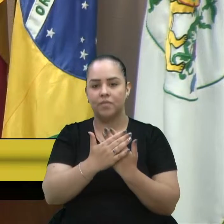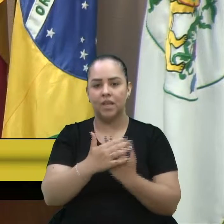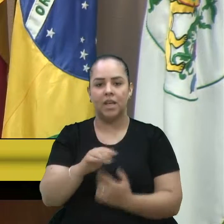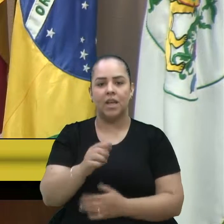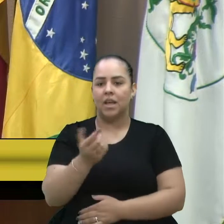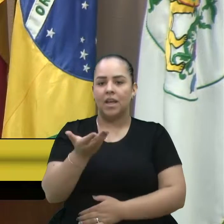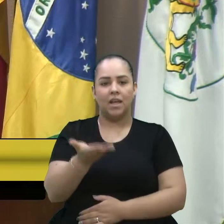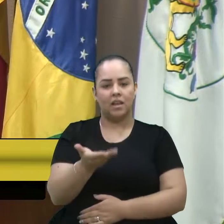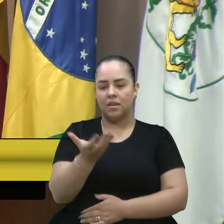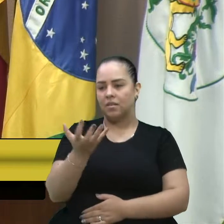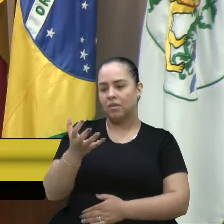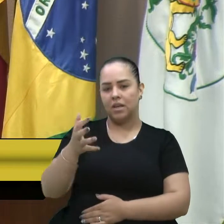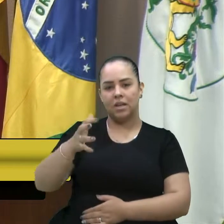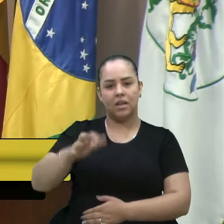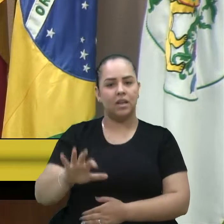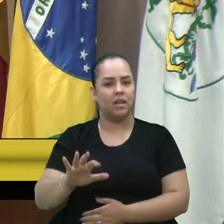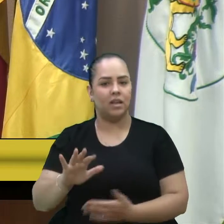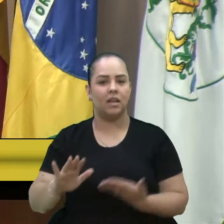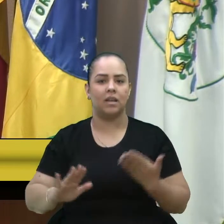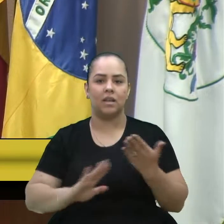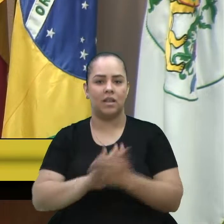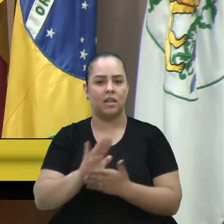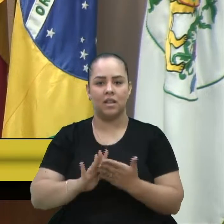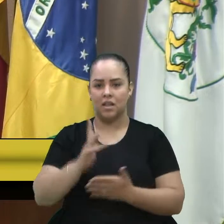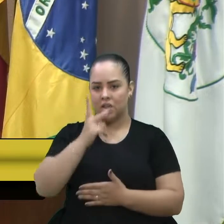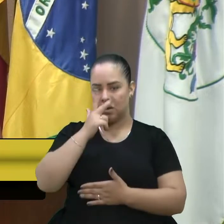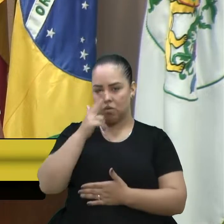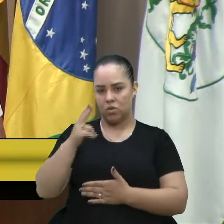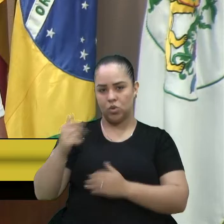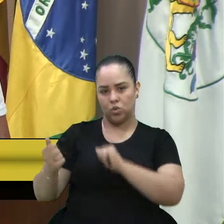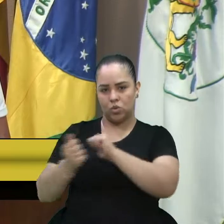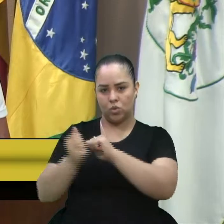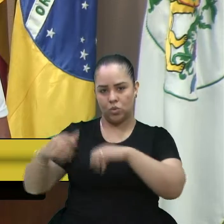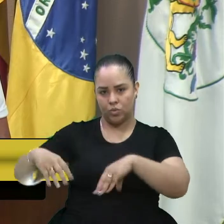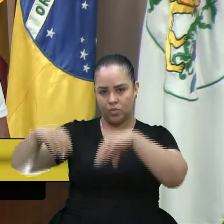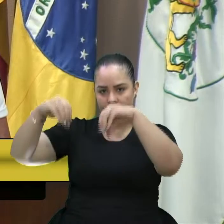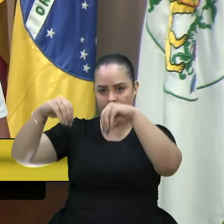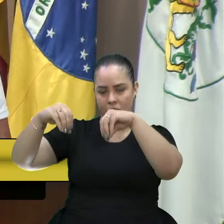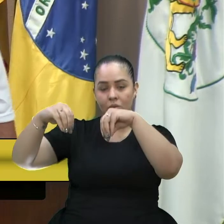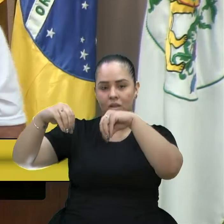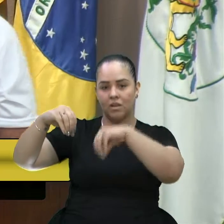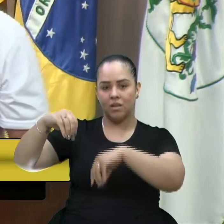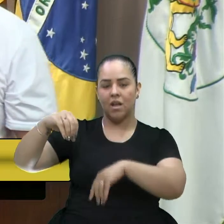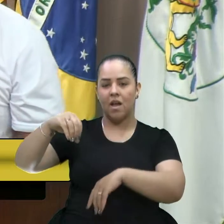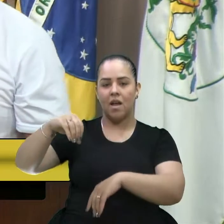fazer concessões com o Império, com o reino português. Ele sim